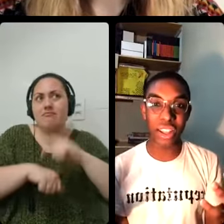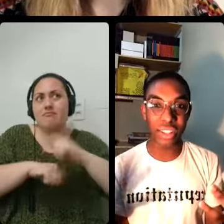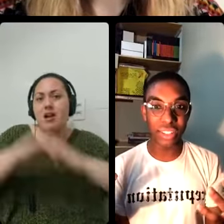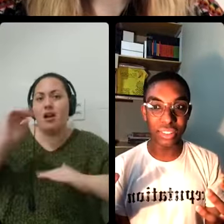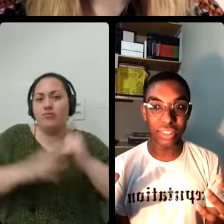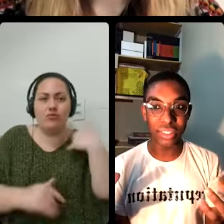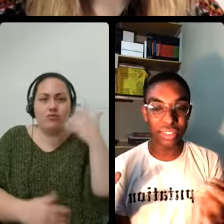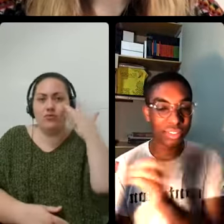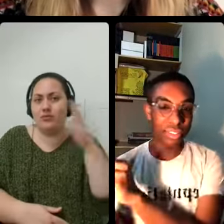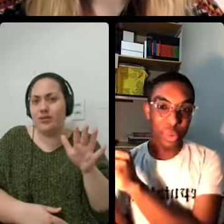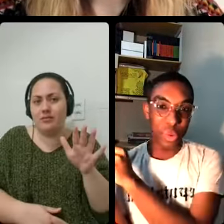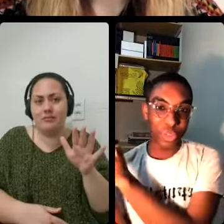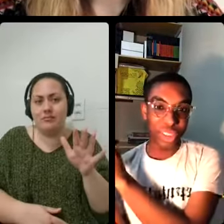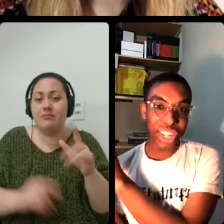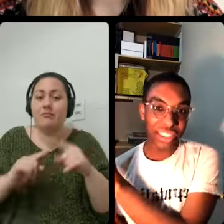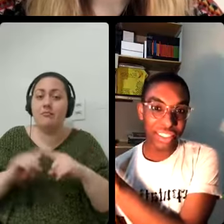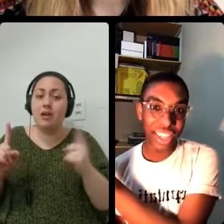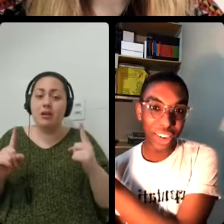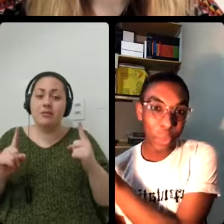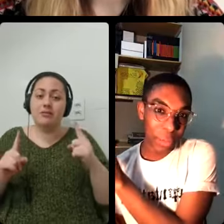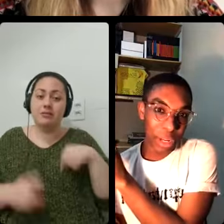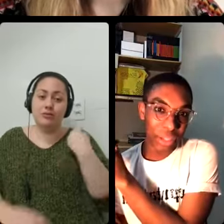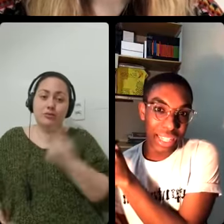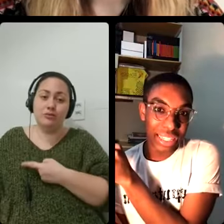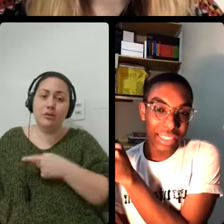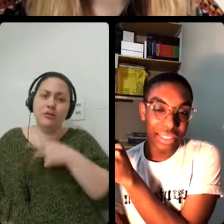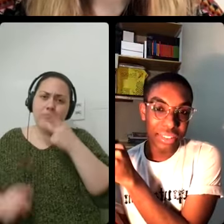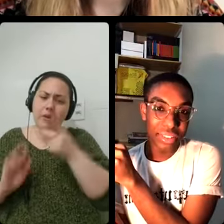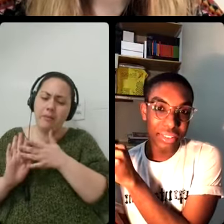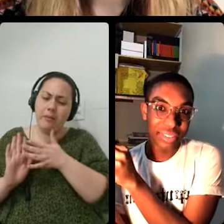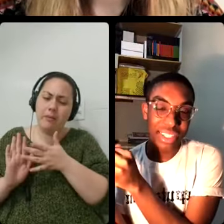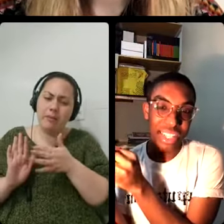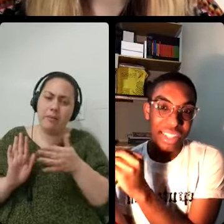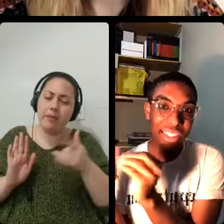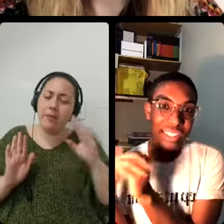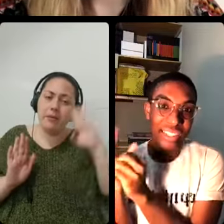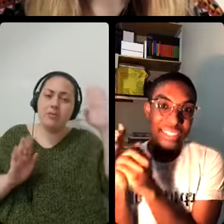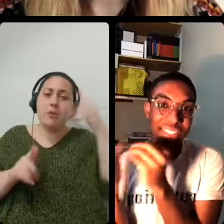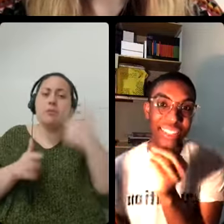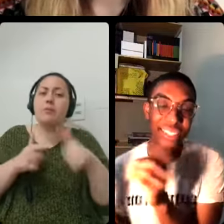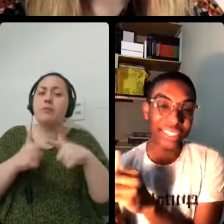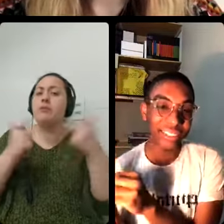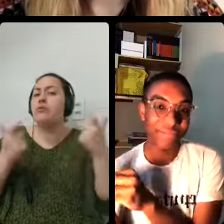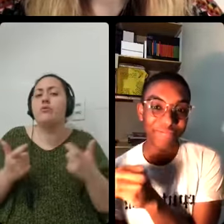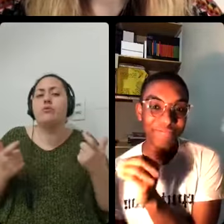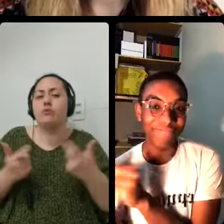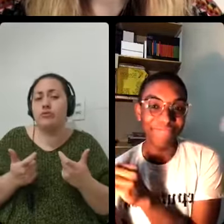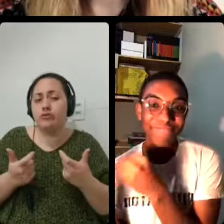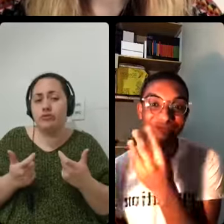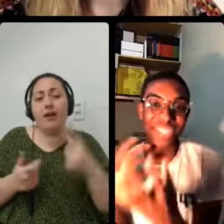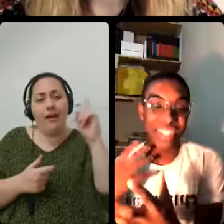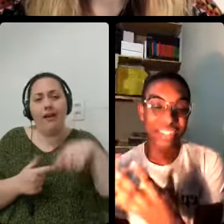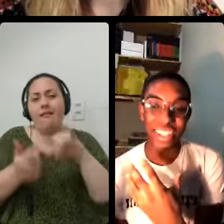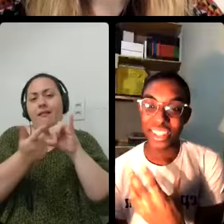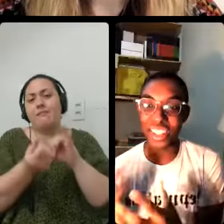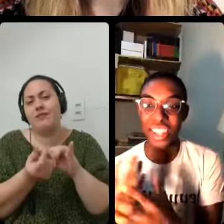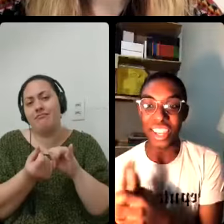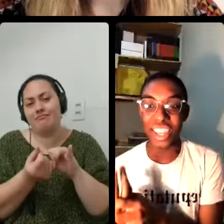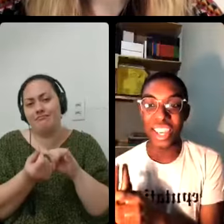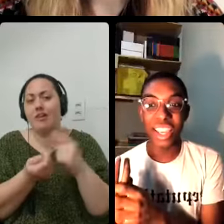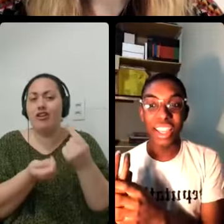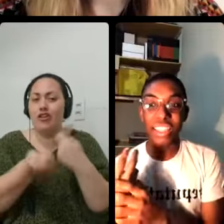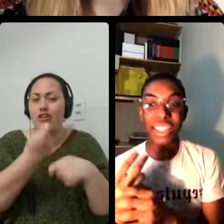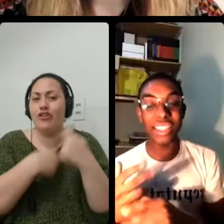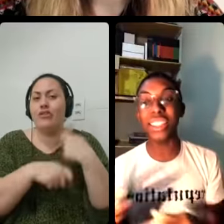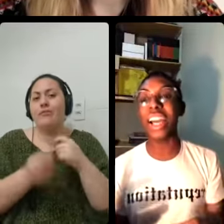gente fala, o ponto-chave, o problema tá ali dentro, né? Então, talvez a gente teria